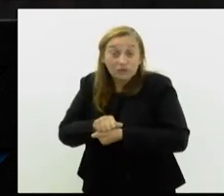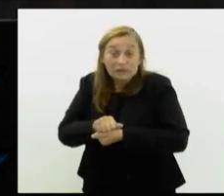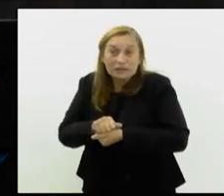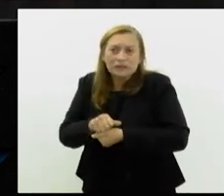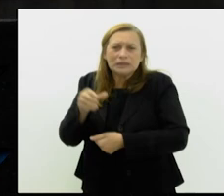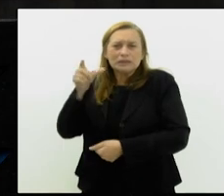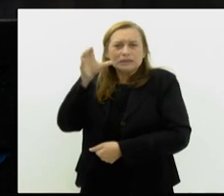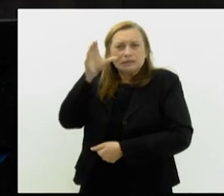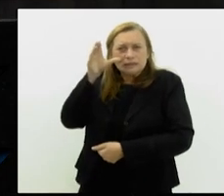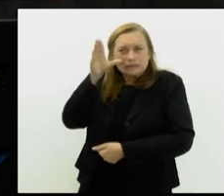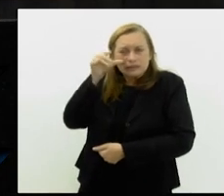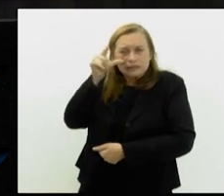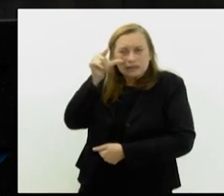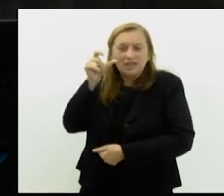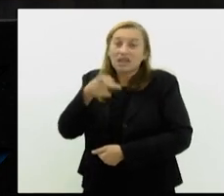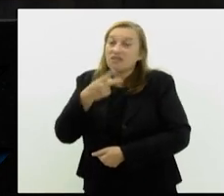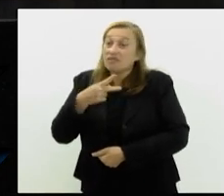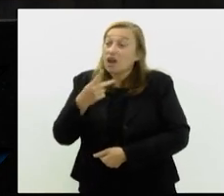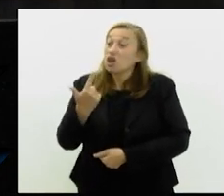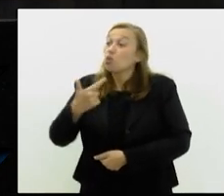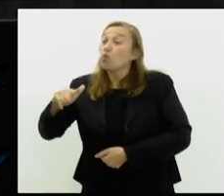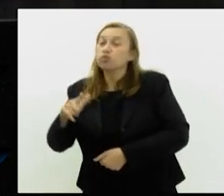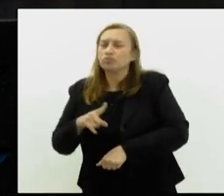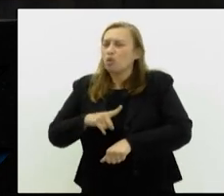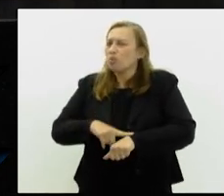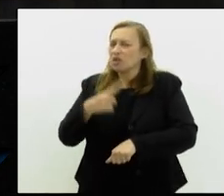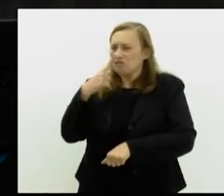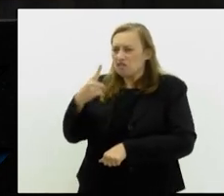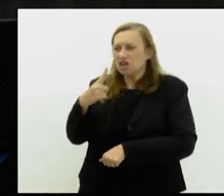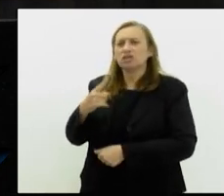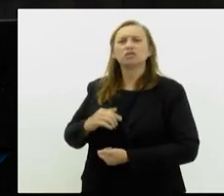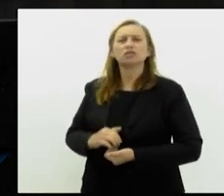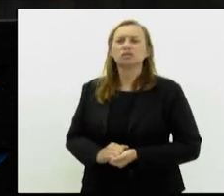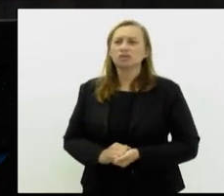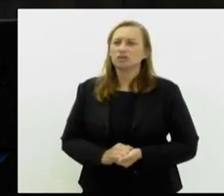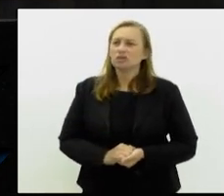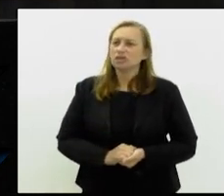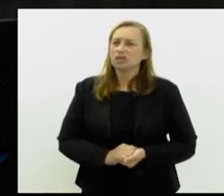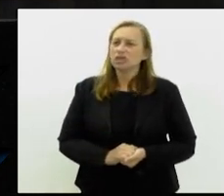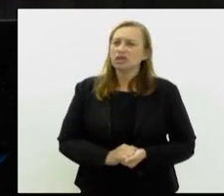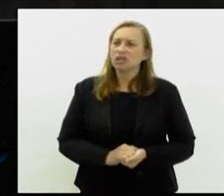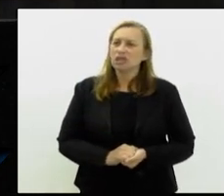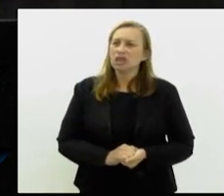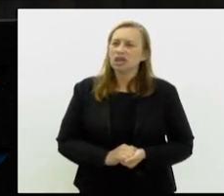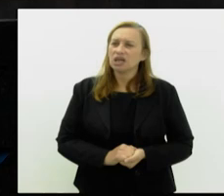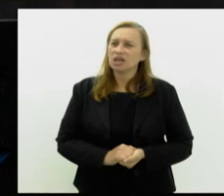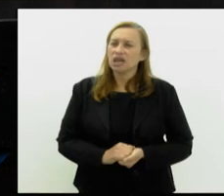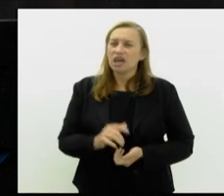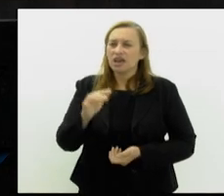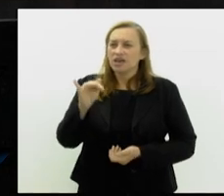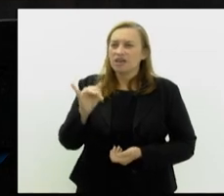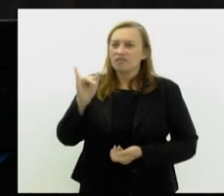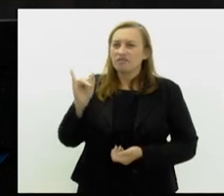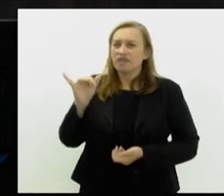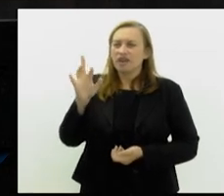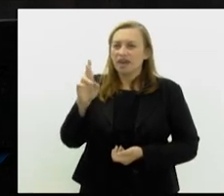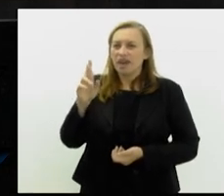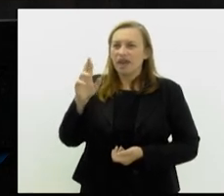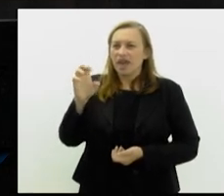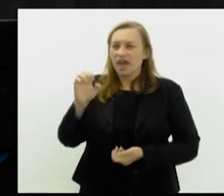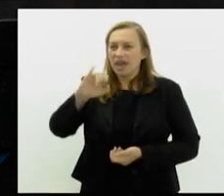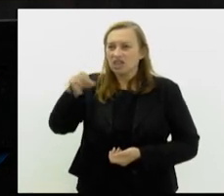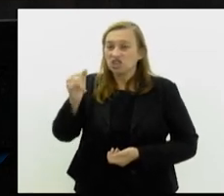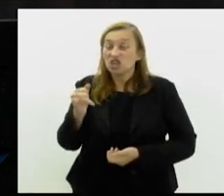interessante que ele diz o seguinte Em outro momento olha o que que ele diz ele disse que a ferge deveria ser